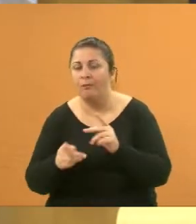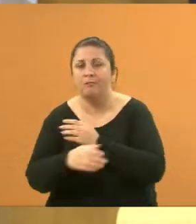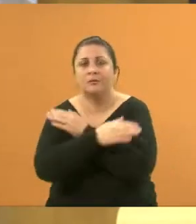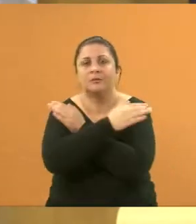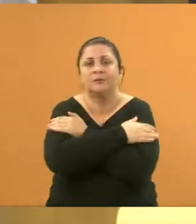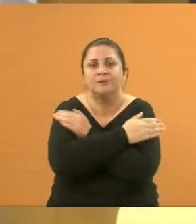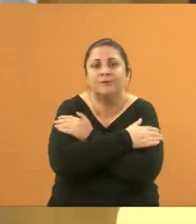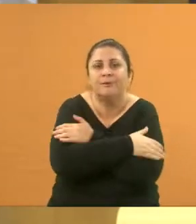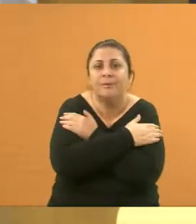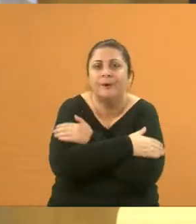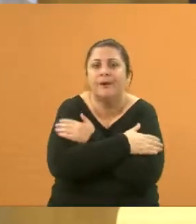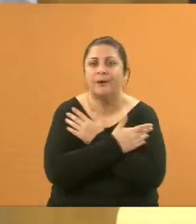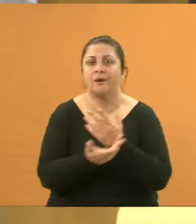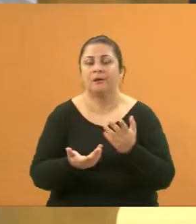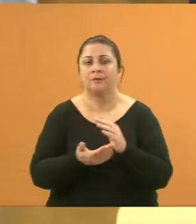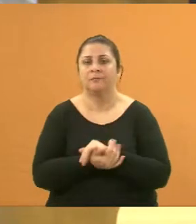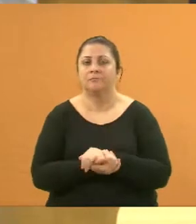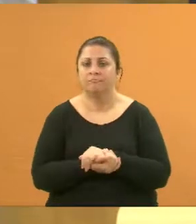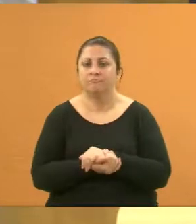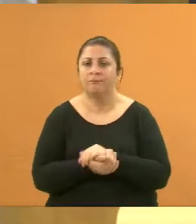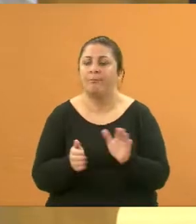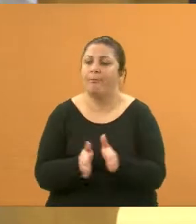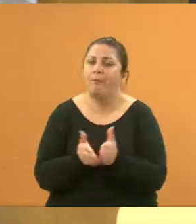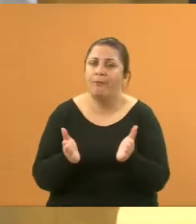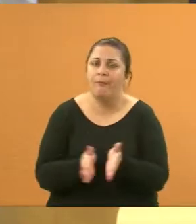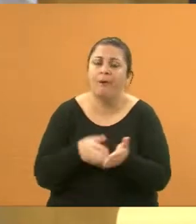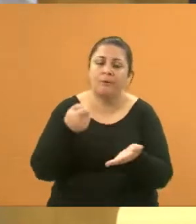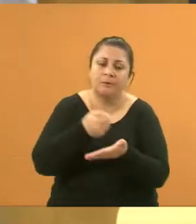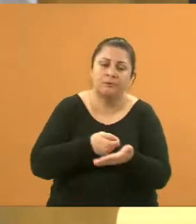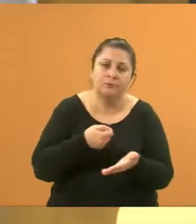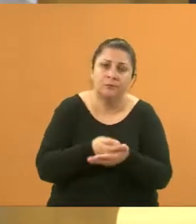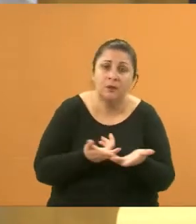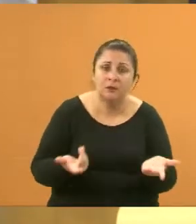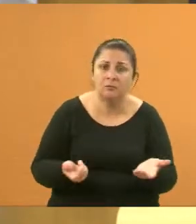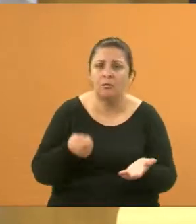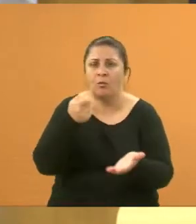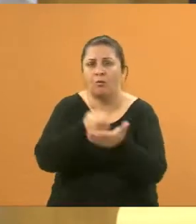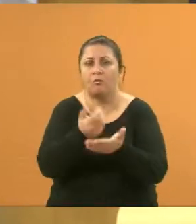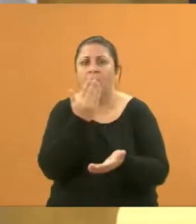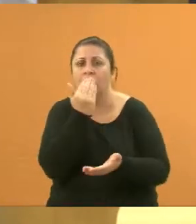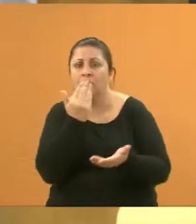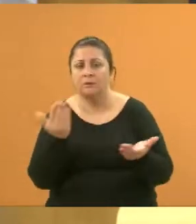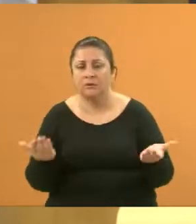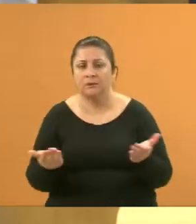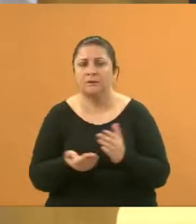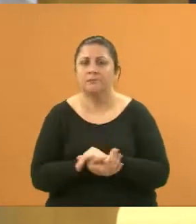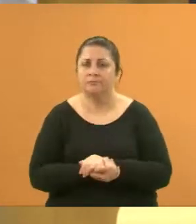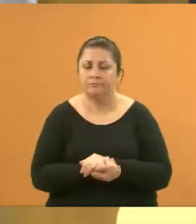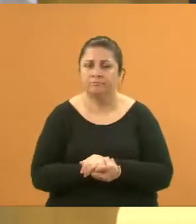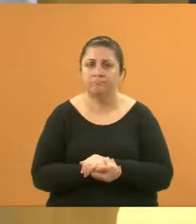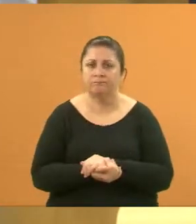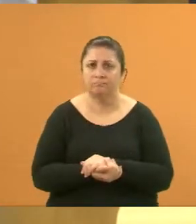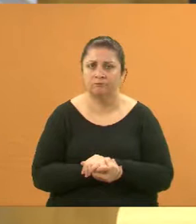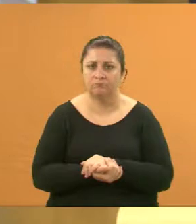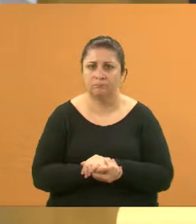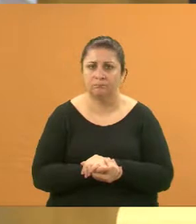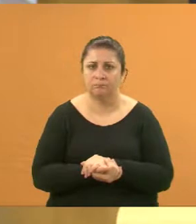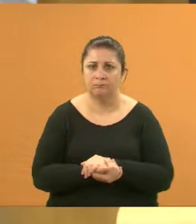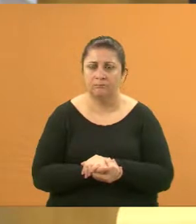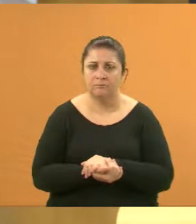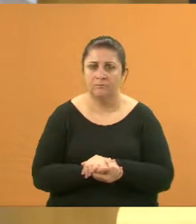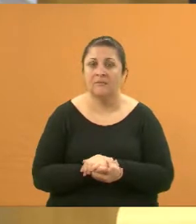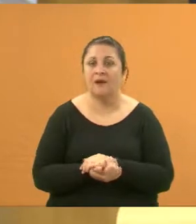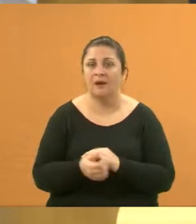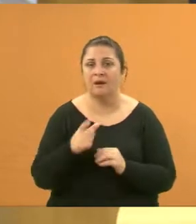que está sem emprego, que está lutando para colocar mesa, colocar pão na sua mesa,